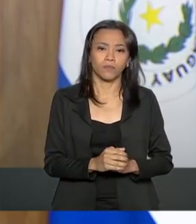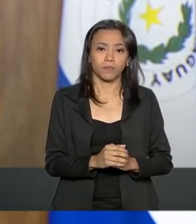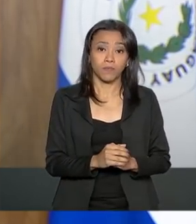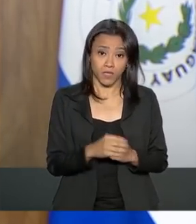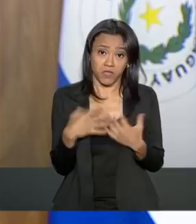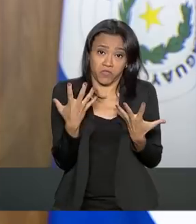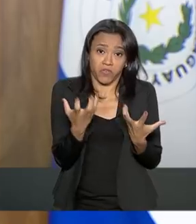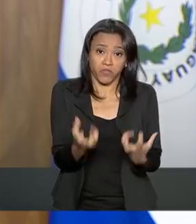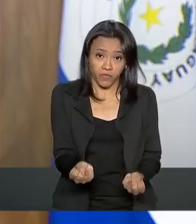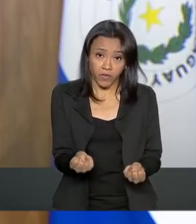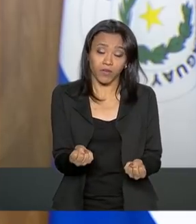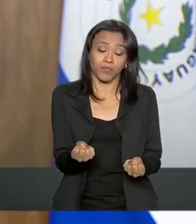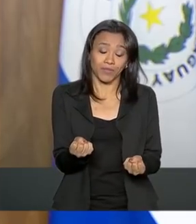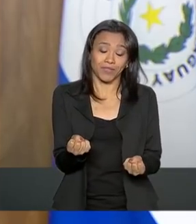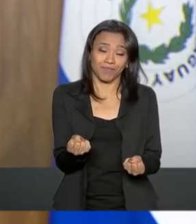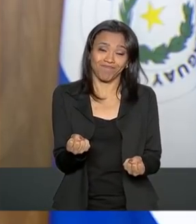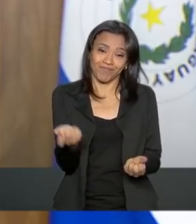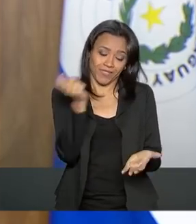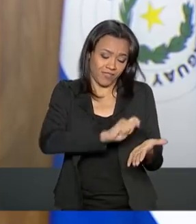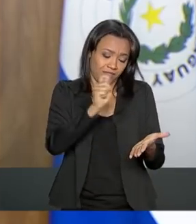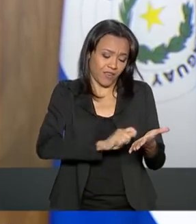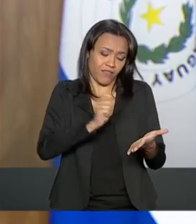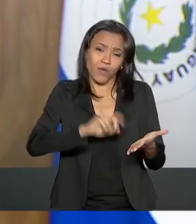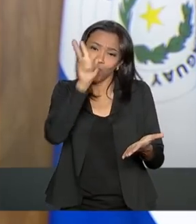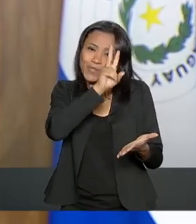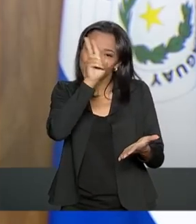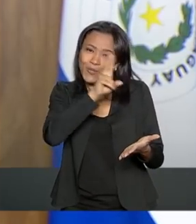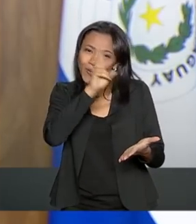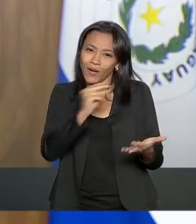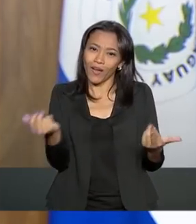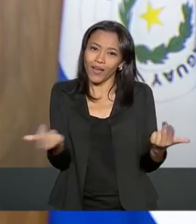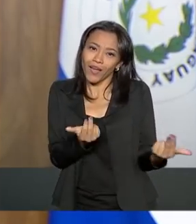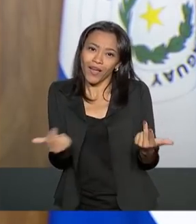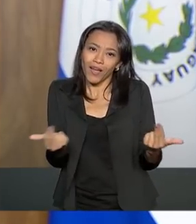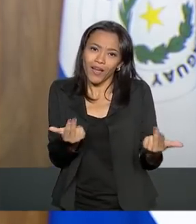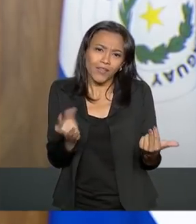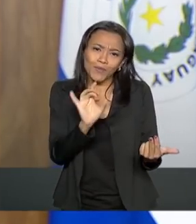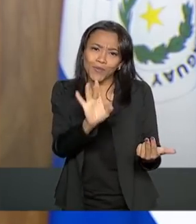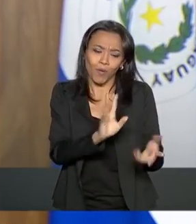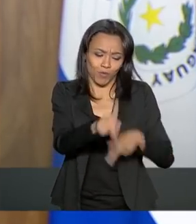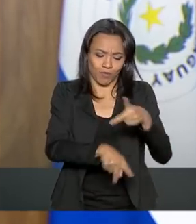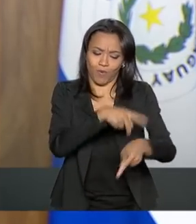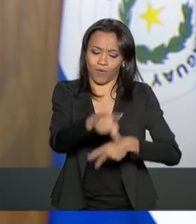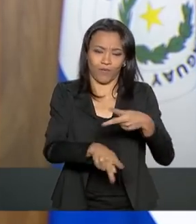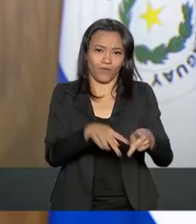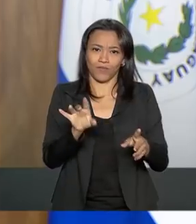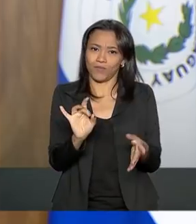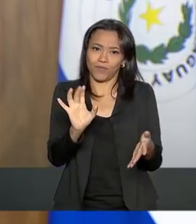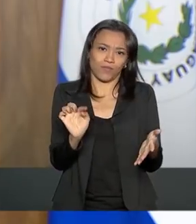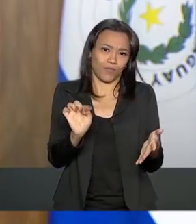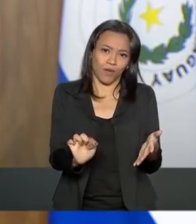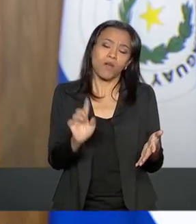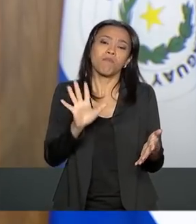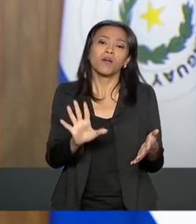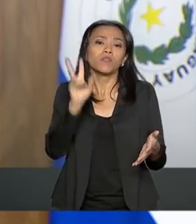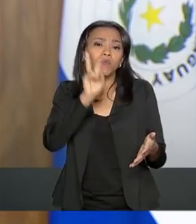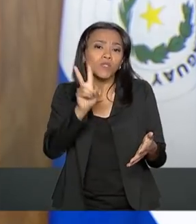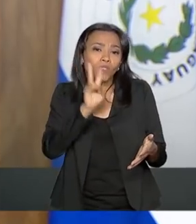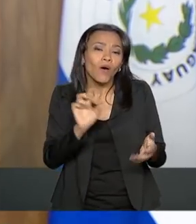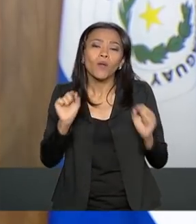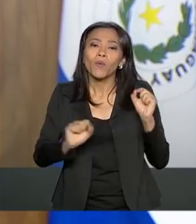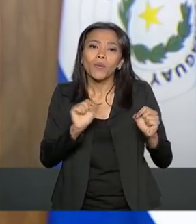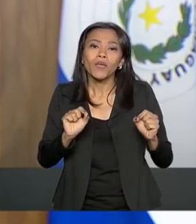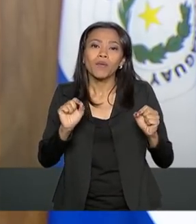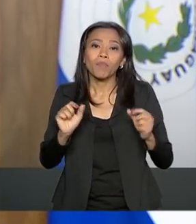e vamos a escrever uma história comum, não somente para os nossos povos, mas também uma história comum para a